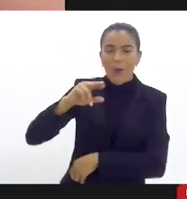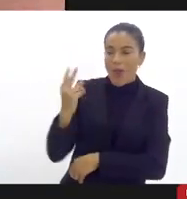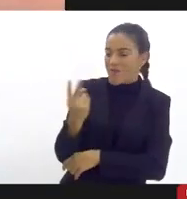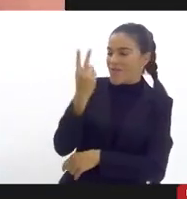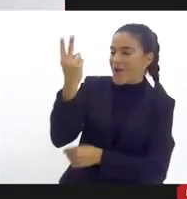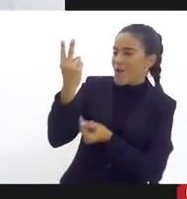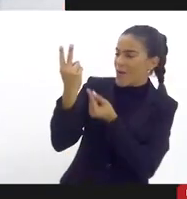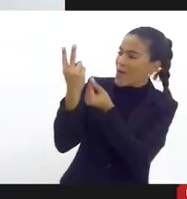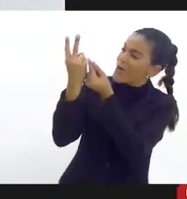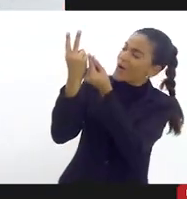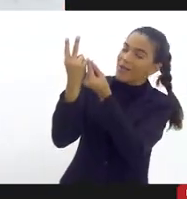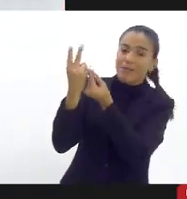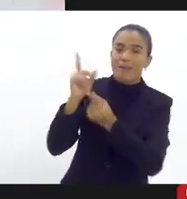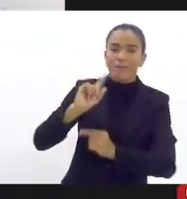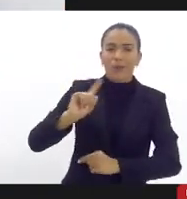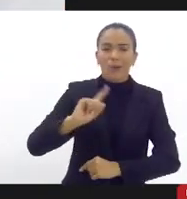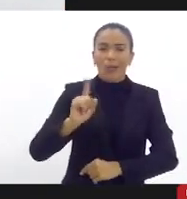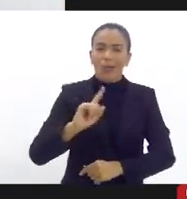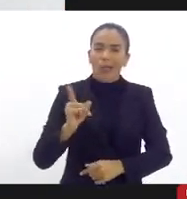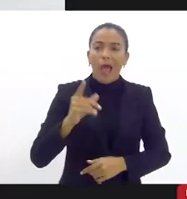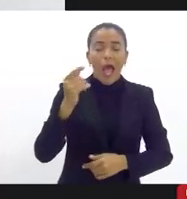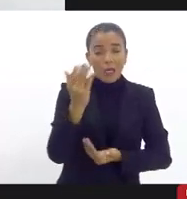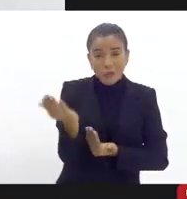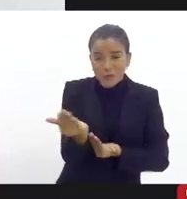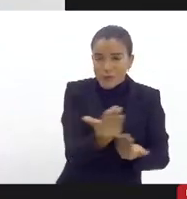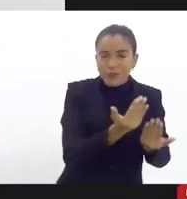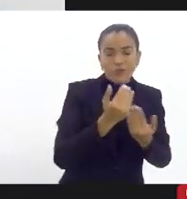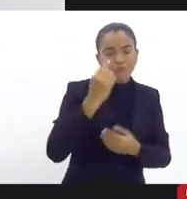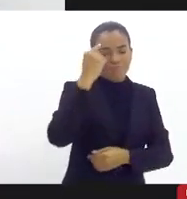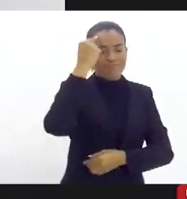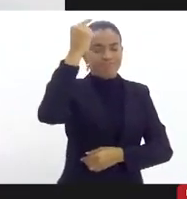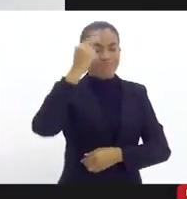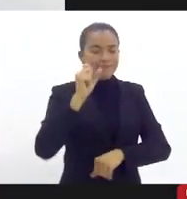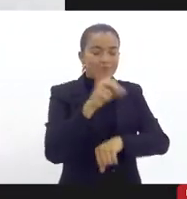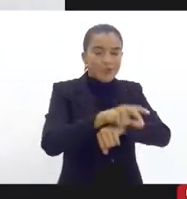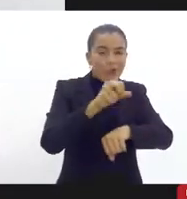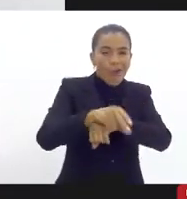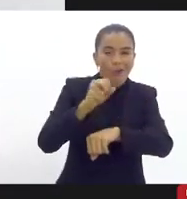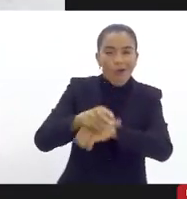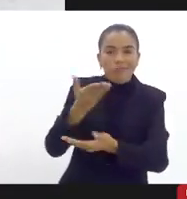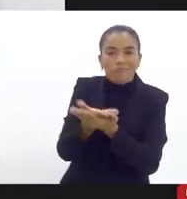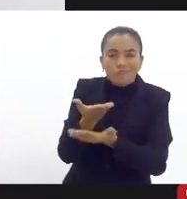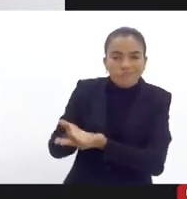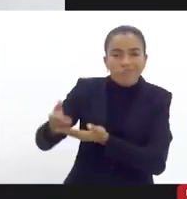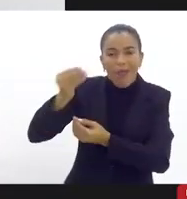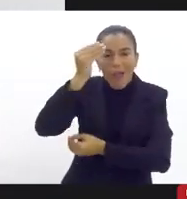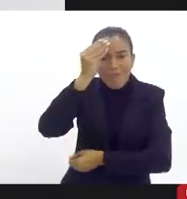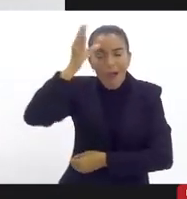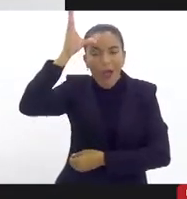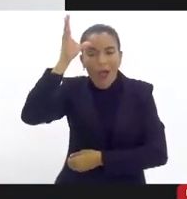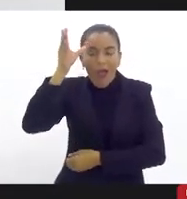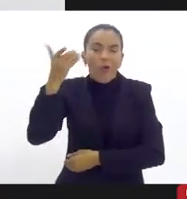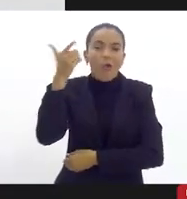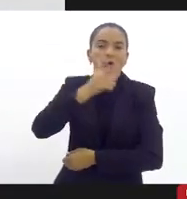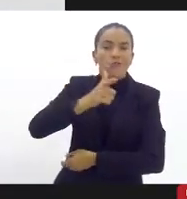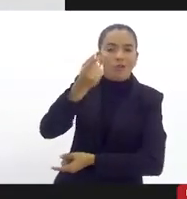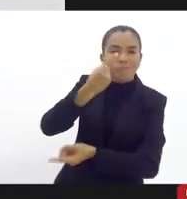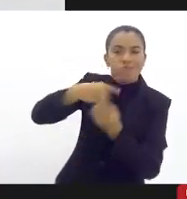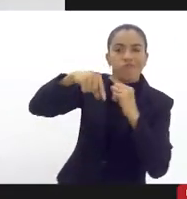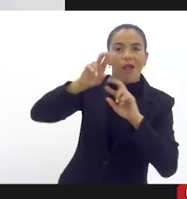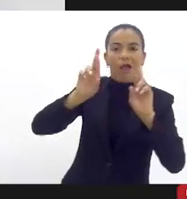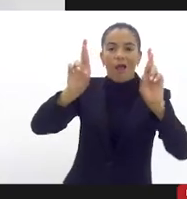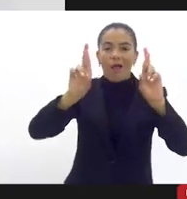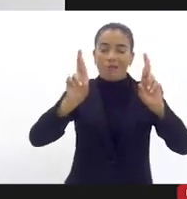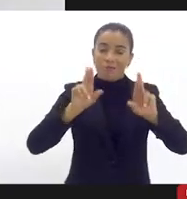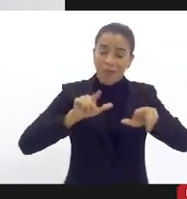a gente sabe que a juventude hoje sonha e entrar no ensino superior entre acesso ao conhecimento para conseguir ter uma certa